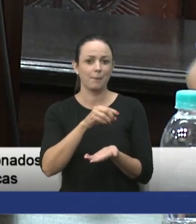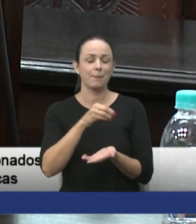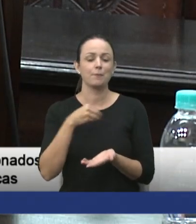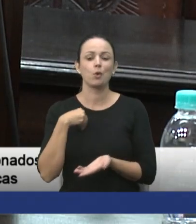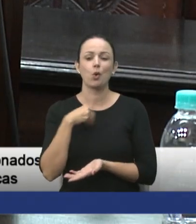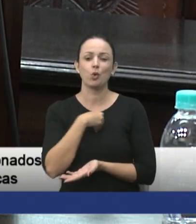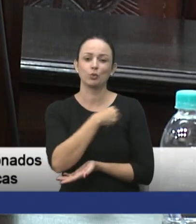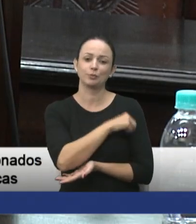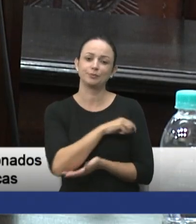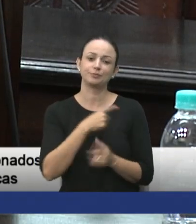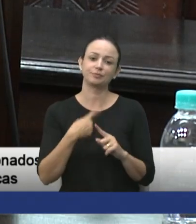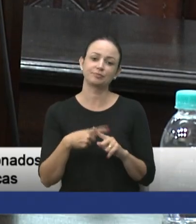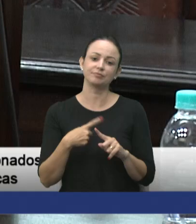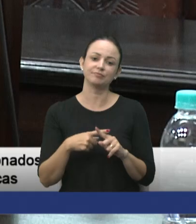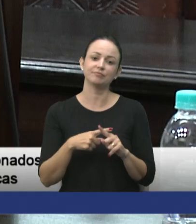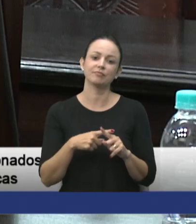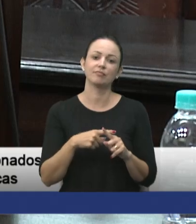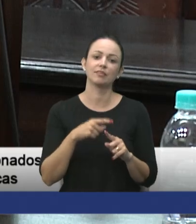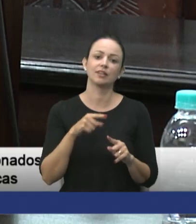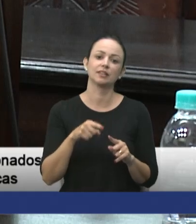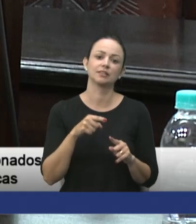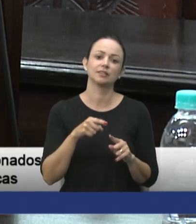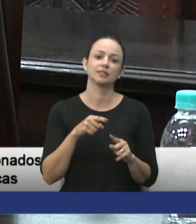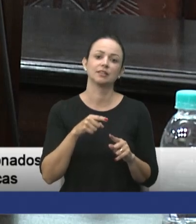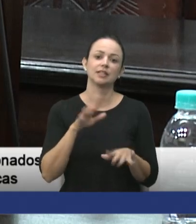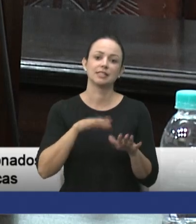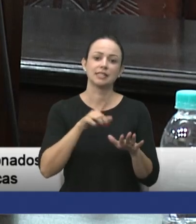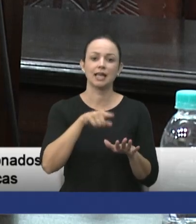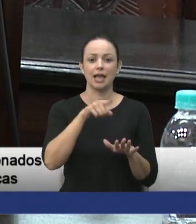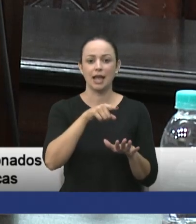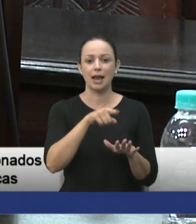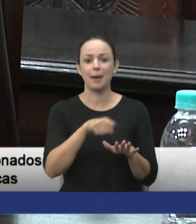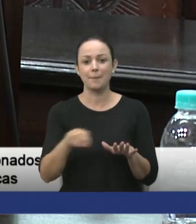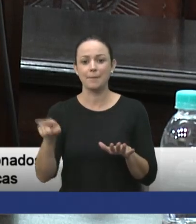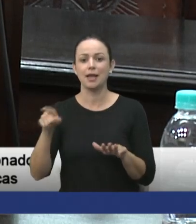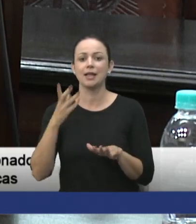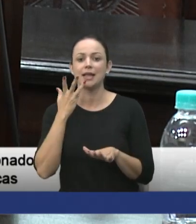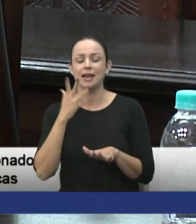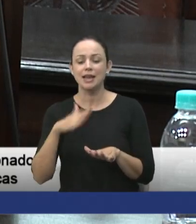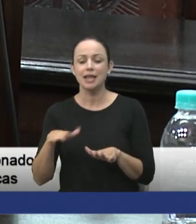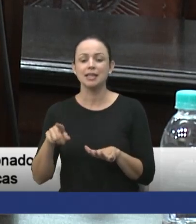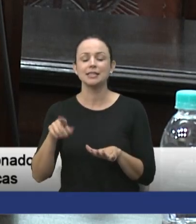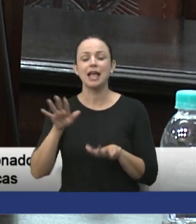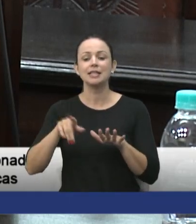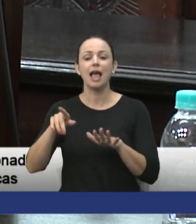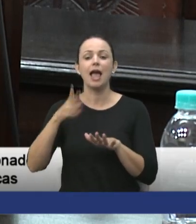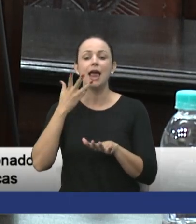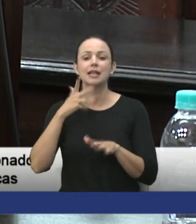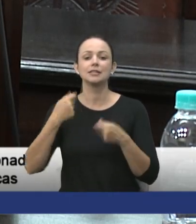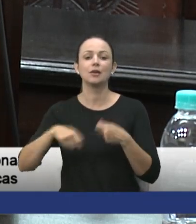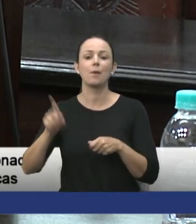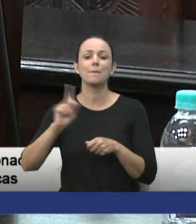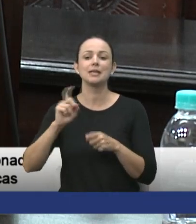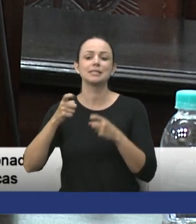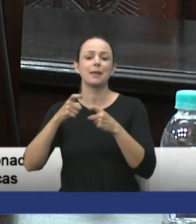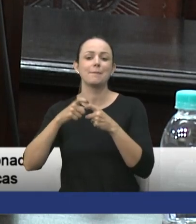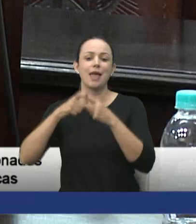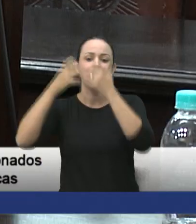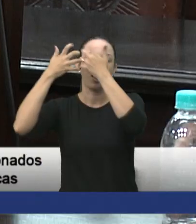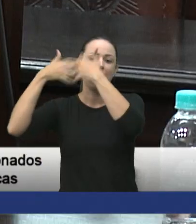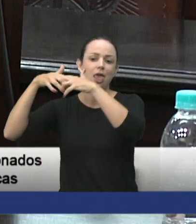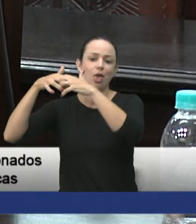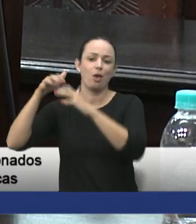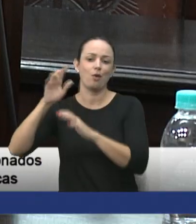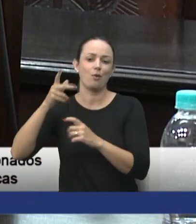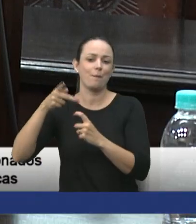eles mandam, e às vezes a criança não tem a necessidade de passar com um neuropediatra, entendeu? Então, tinha que